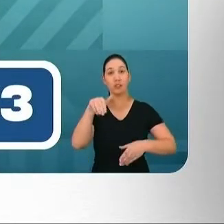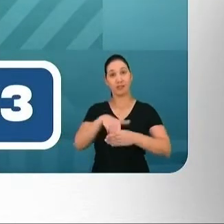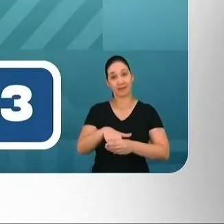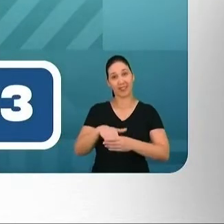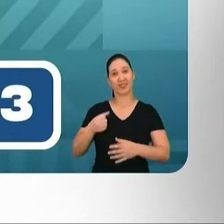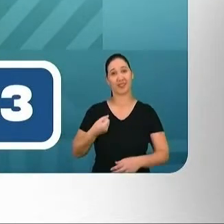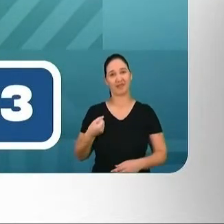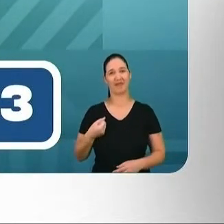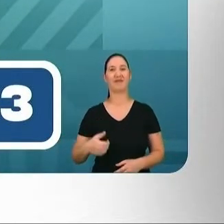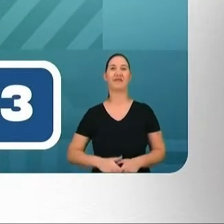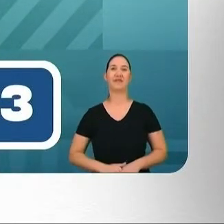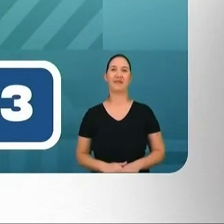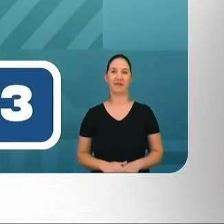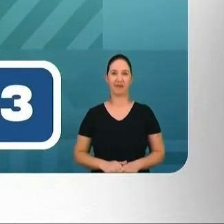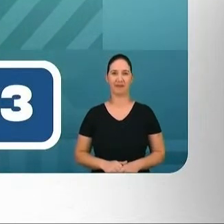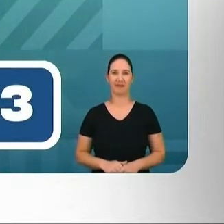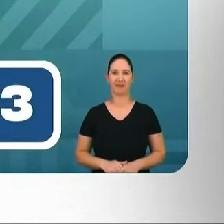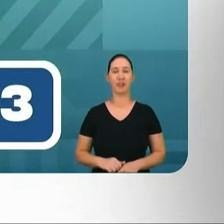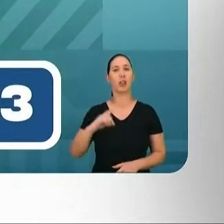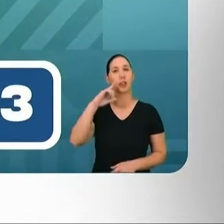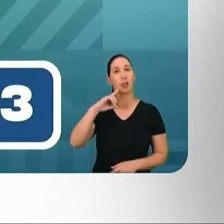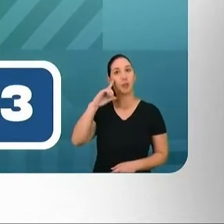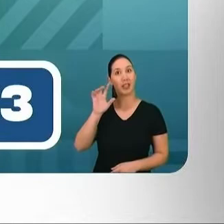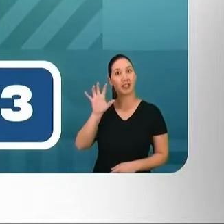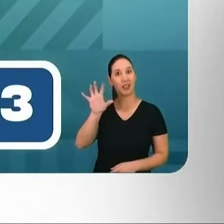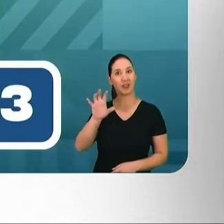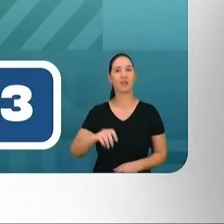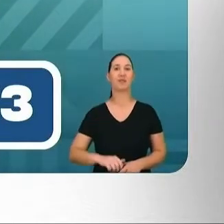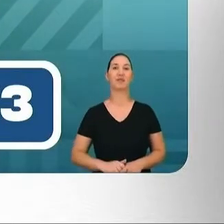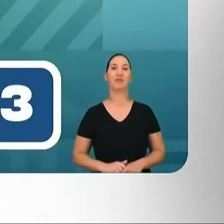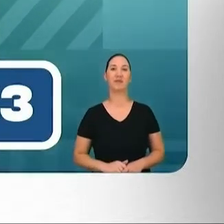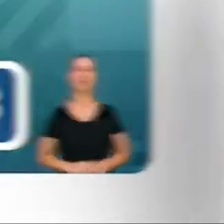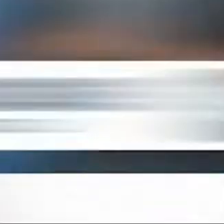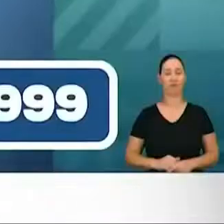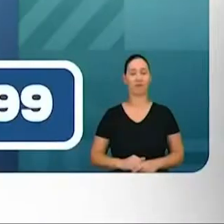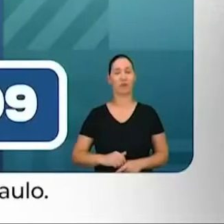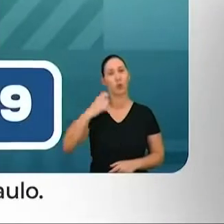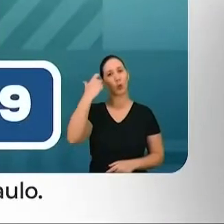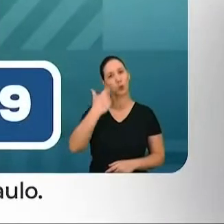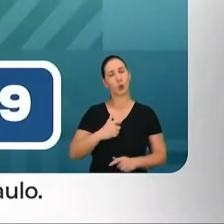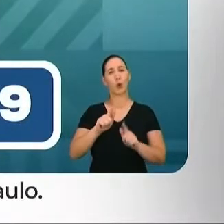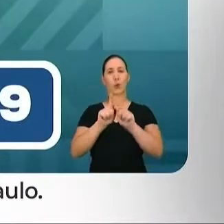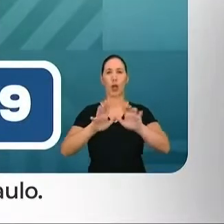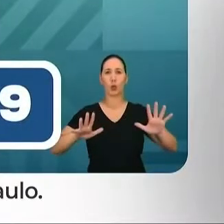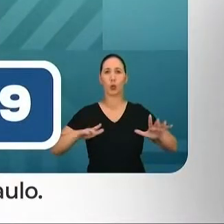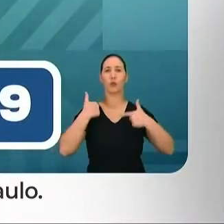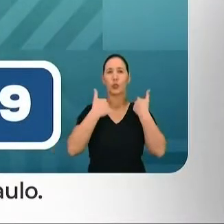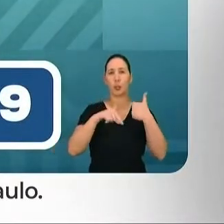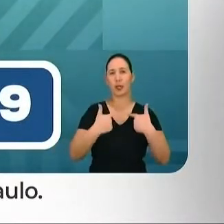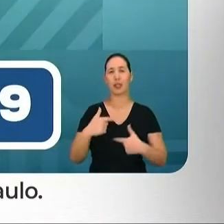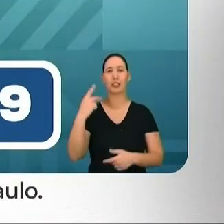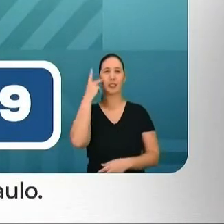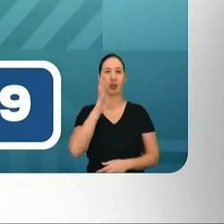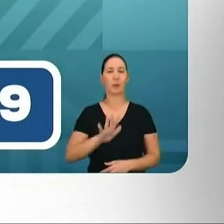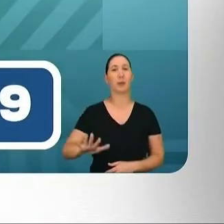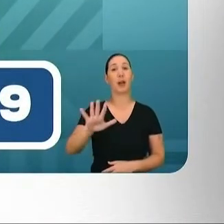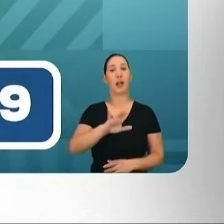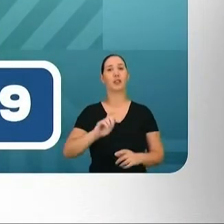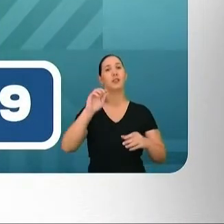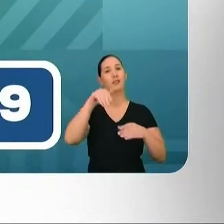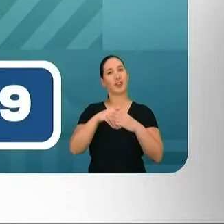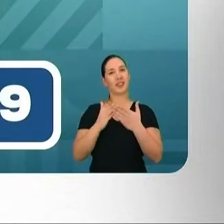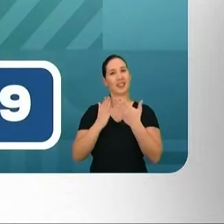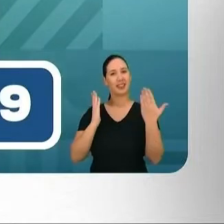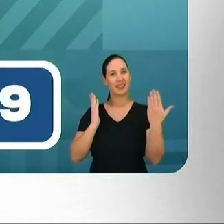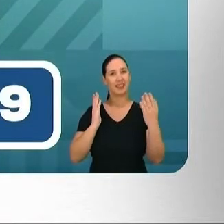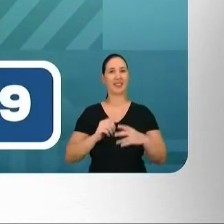Ana Beata Alter, 51333, deputada estadual. Sou de Guarulhos, vou trabalhar por São Paulo. Gileno